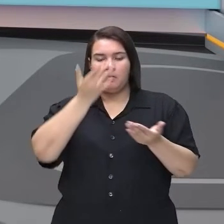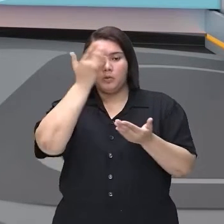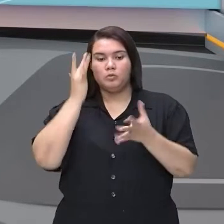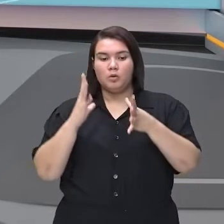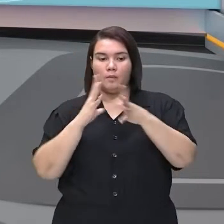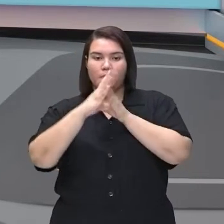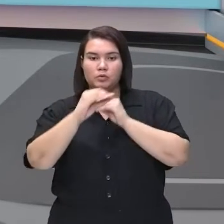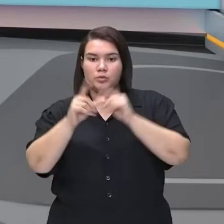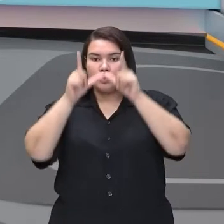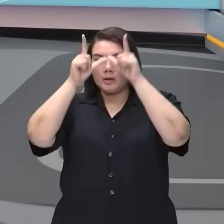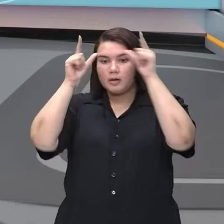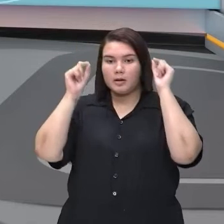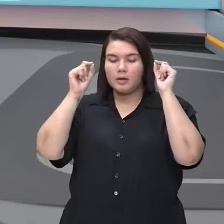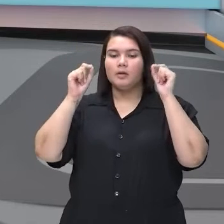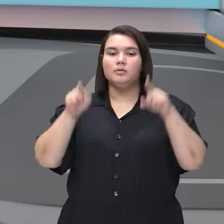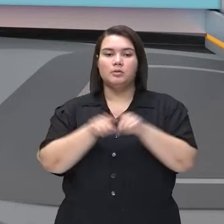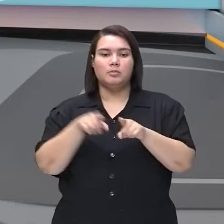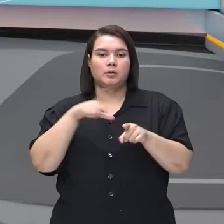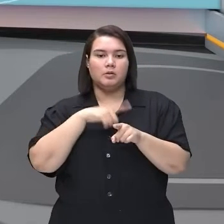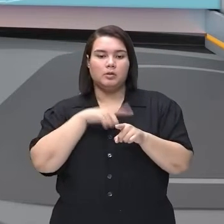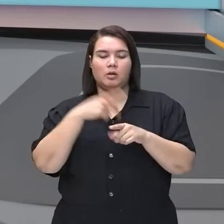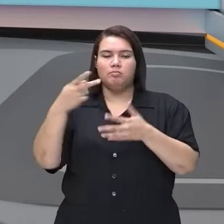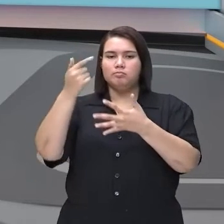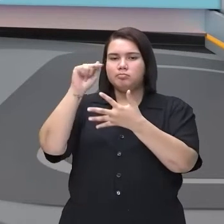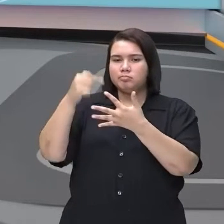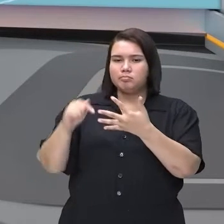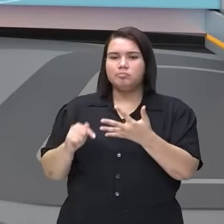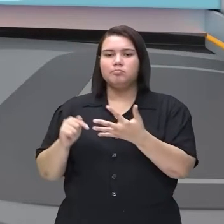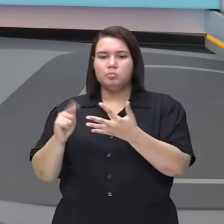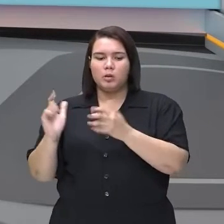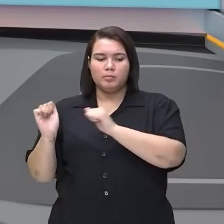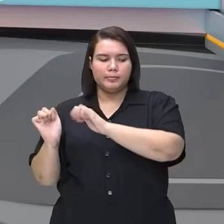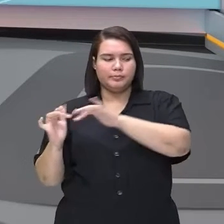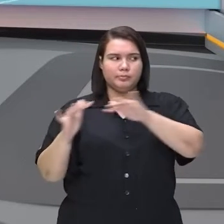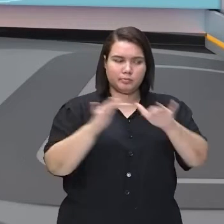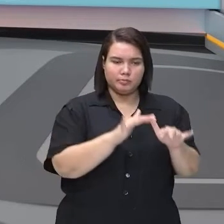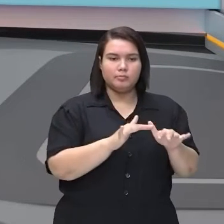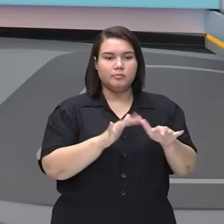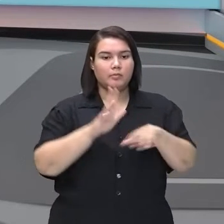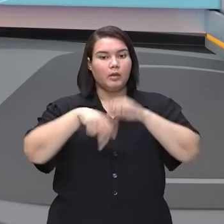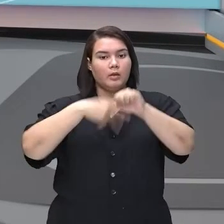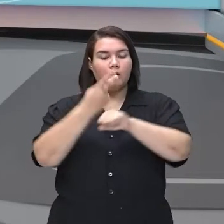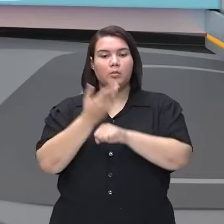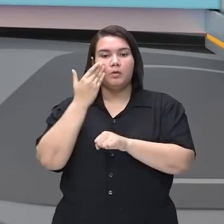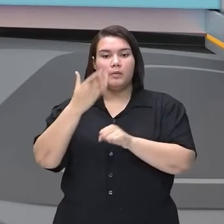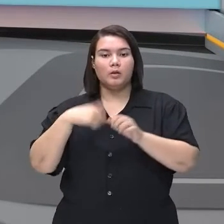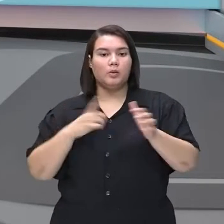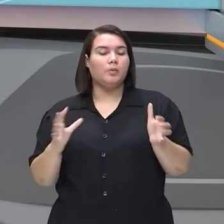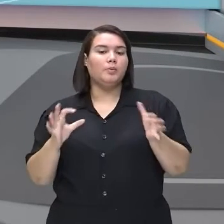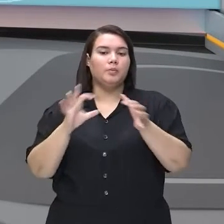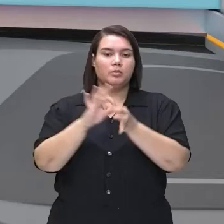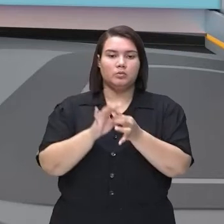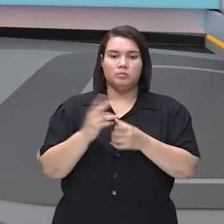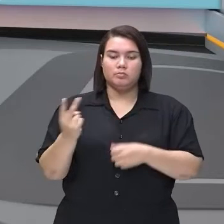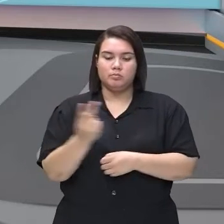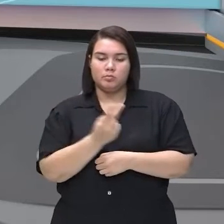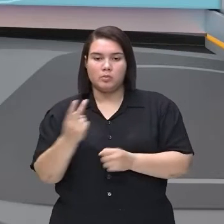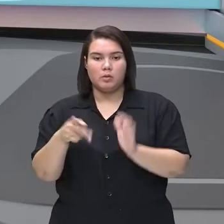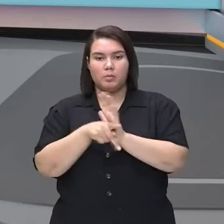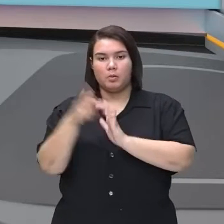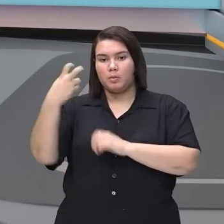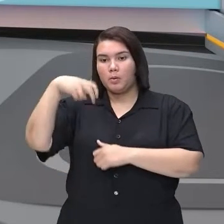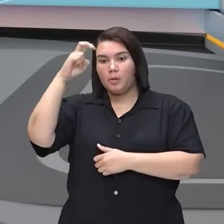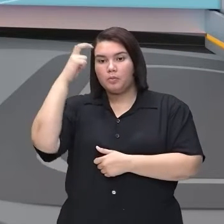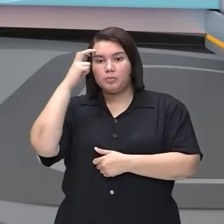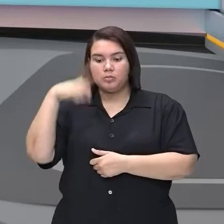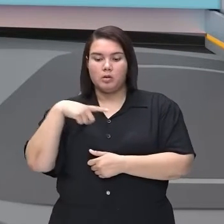Grécia e levaram também um pouco desses elementos para dentro de Roma. Depois a gente vai ver a junção desses elementos da cultura que se desenvolve